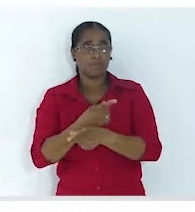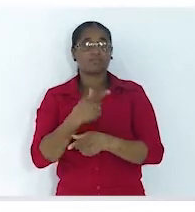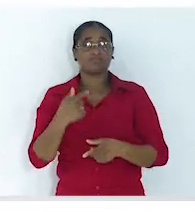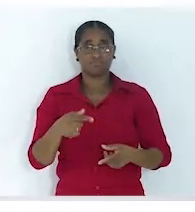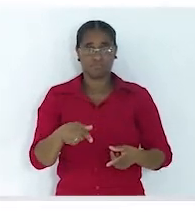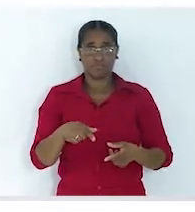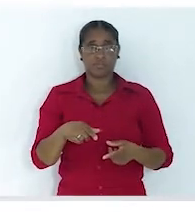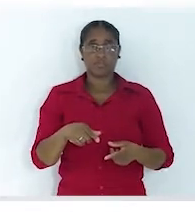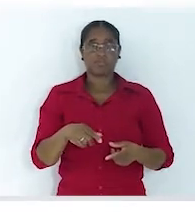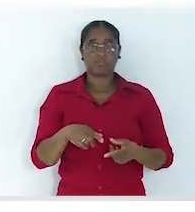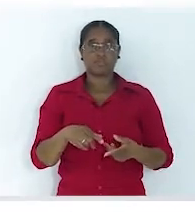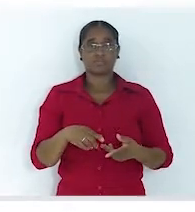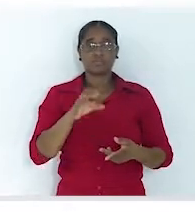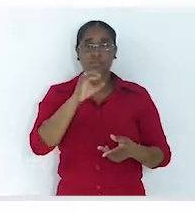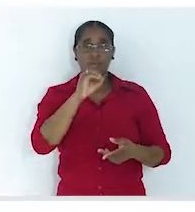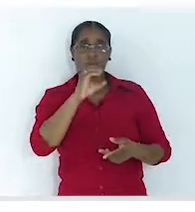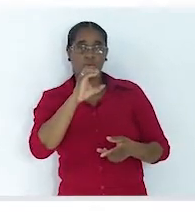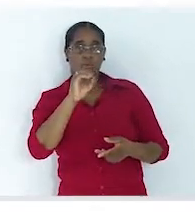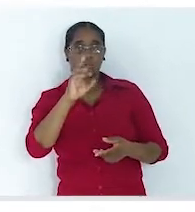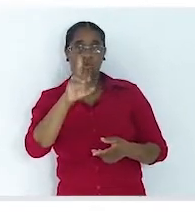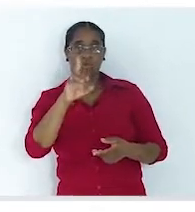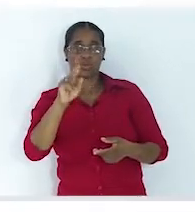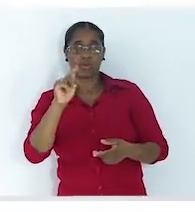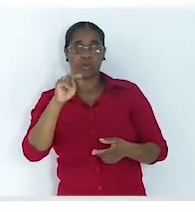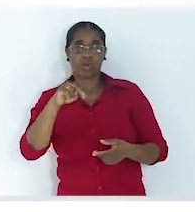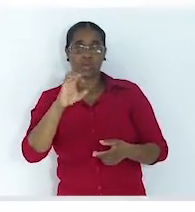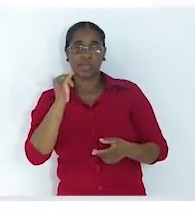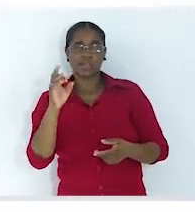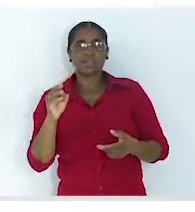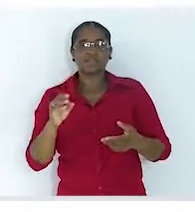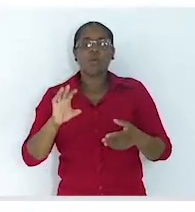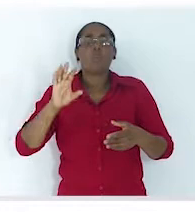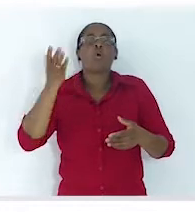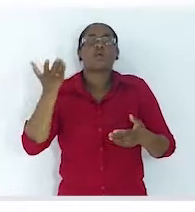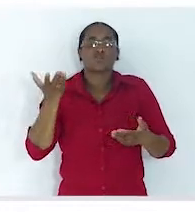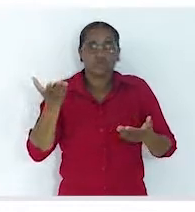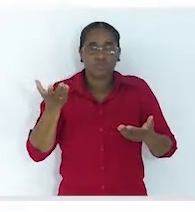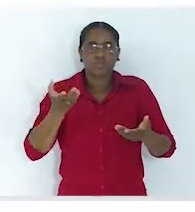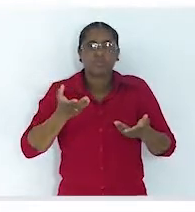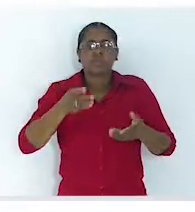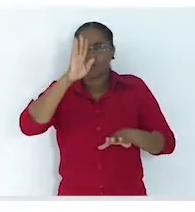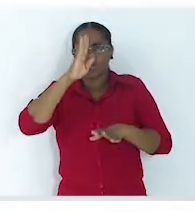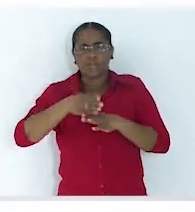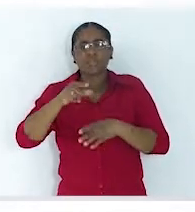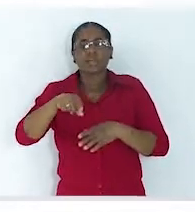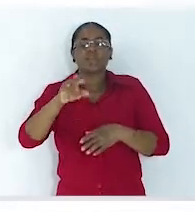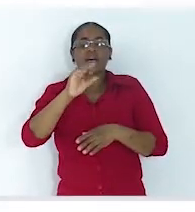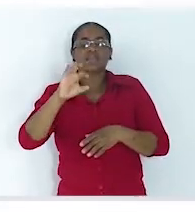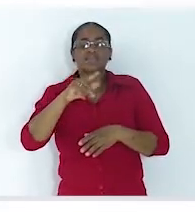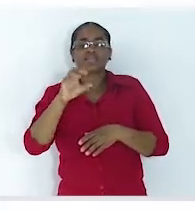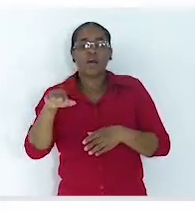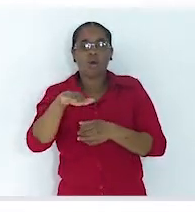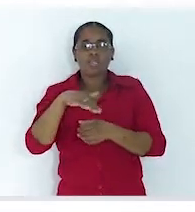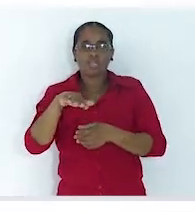a ocorrência. Quando? Ok? Quando ocorreu essa ação? Então, este nós chamamos